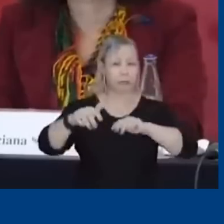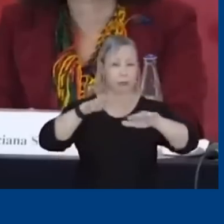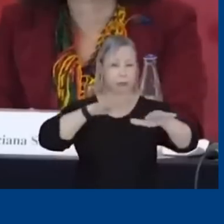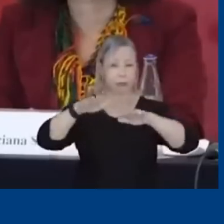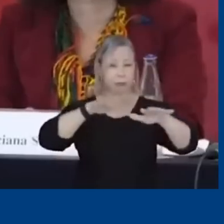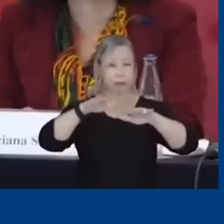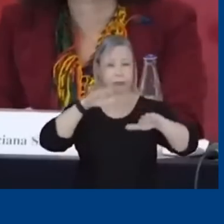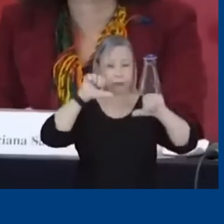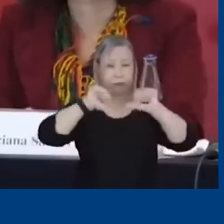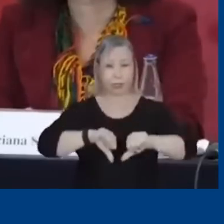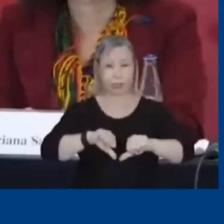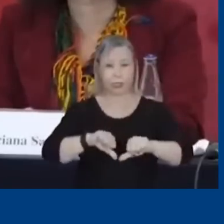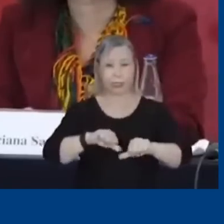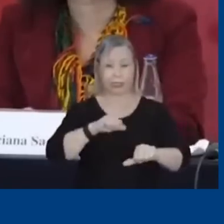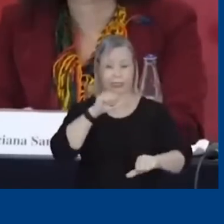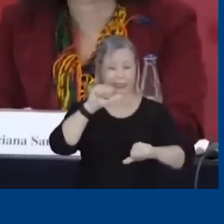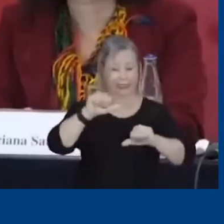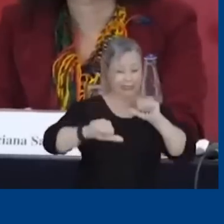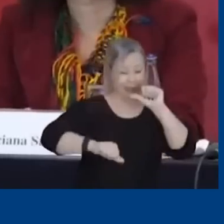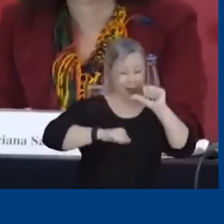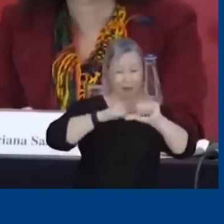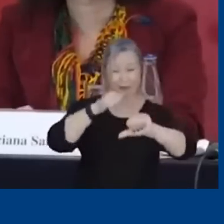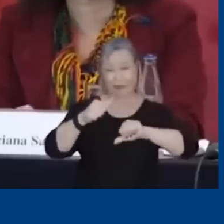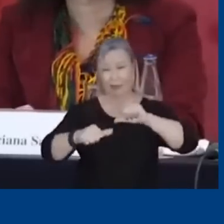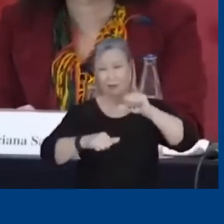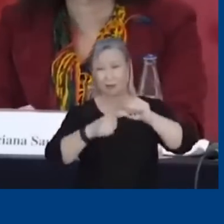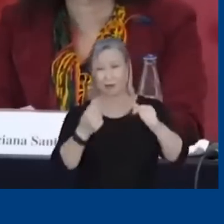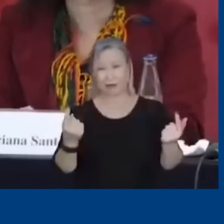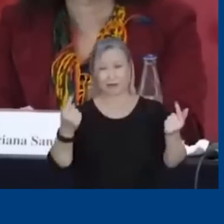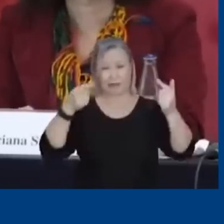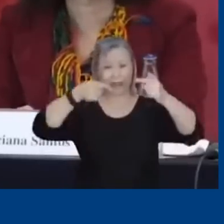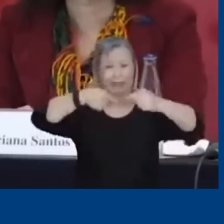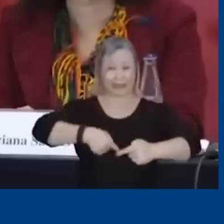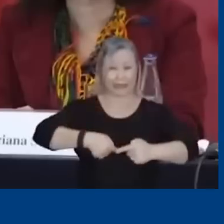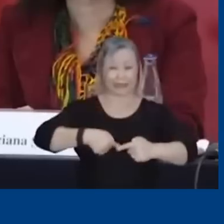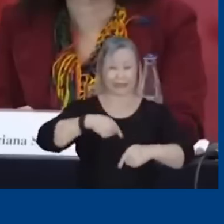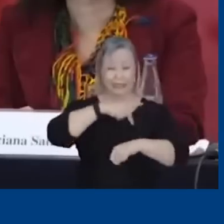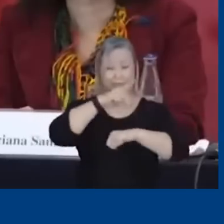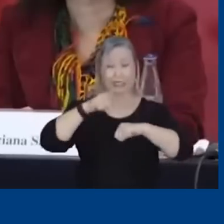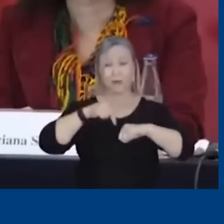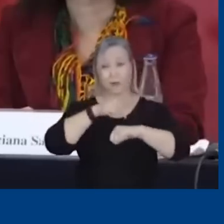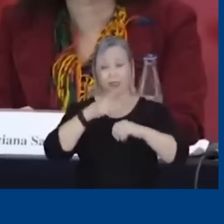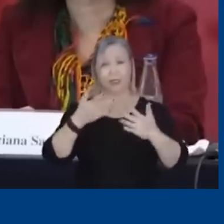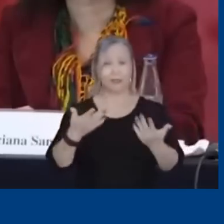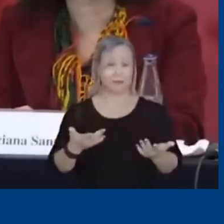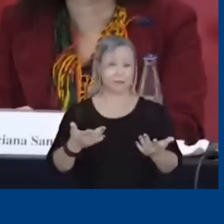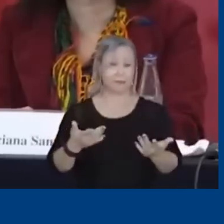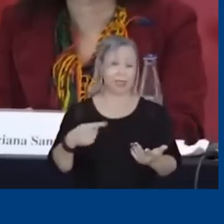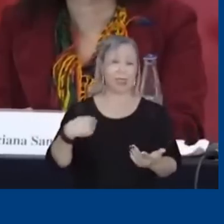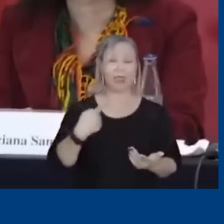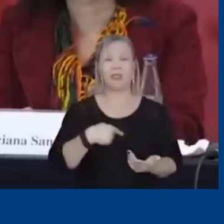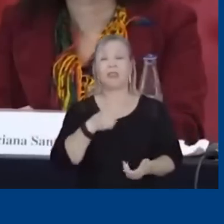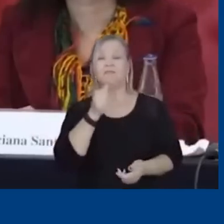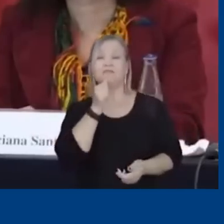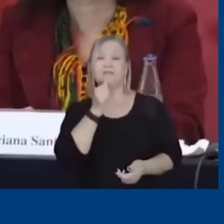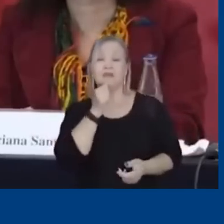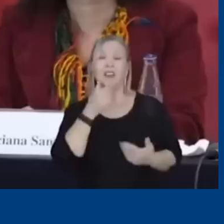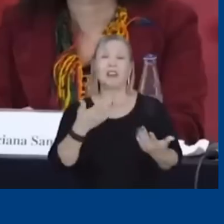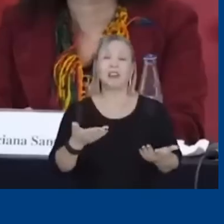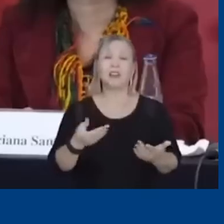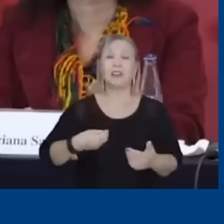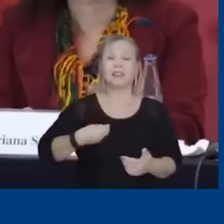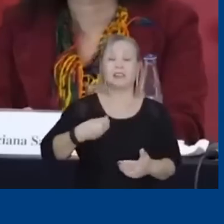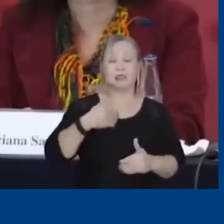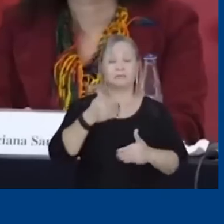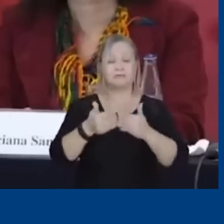virou muitas coisas de ponta cabeça nesse país e que a gente ainda está num processo